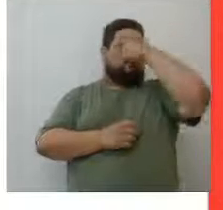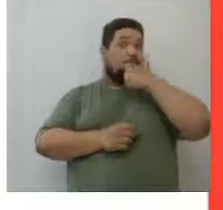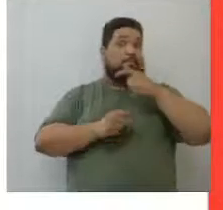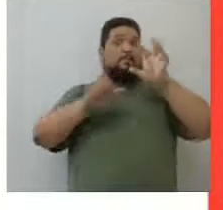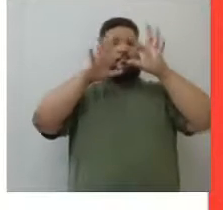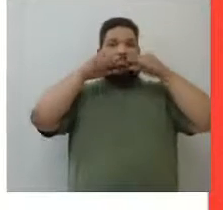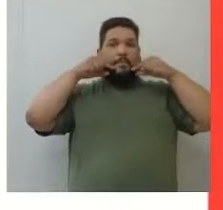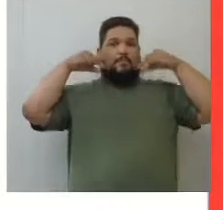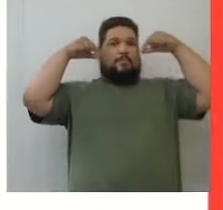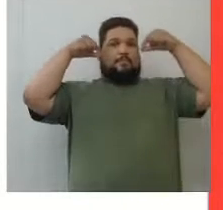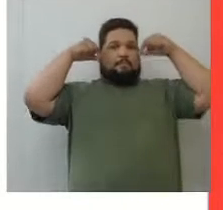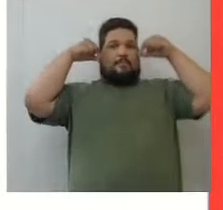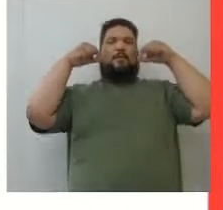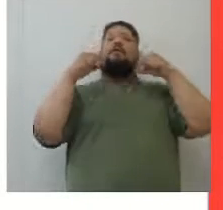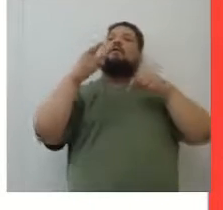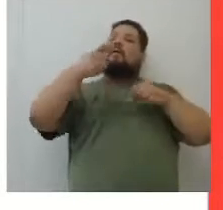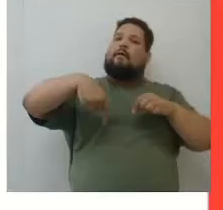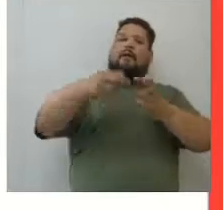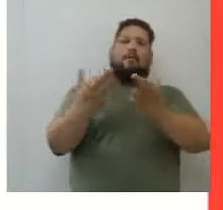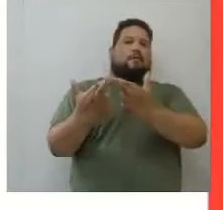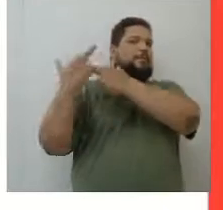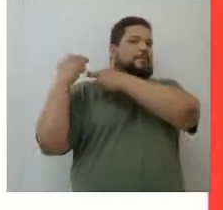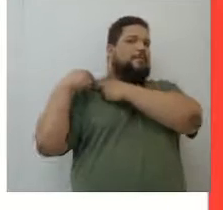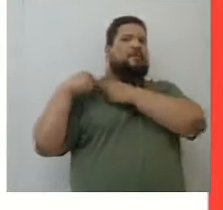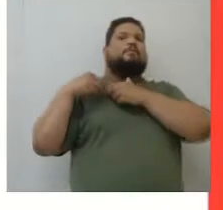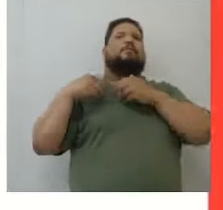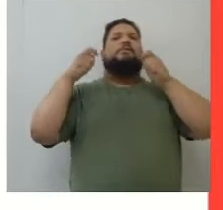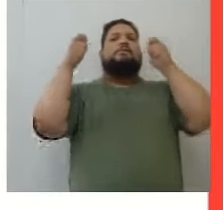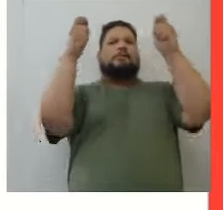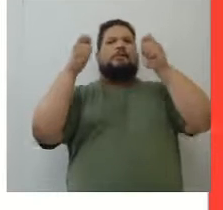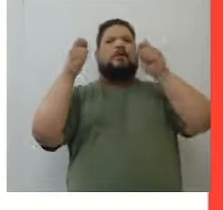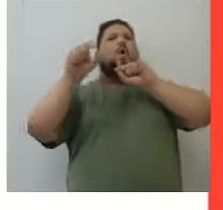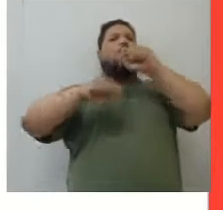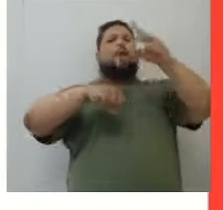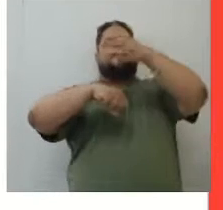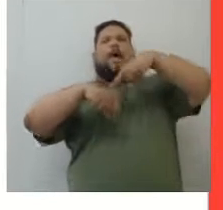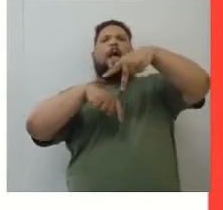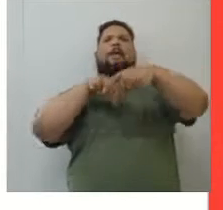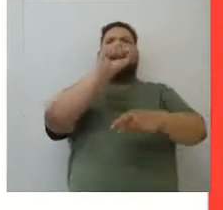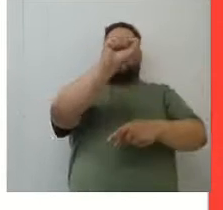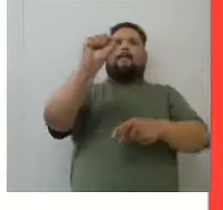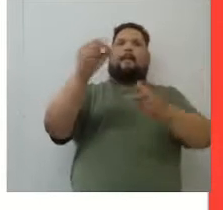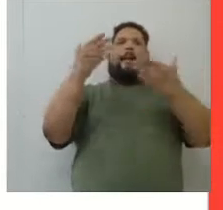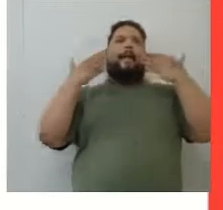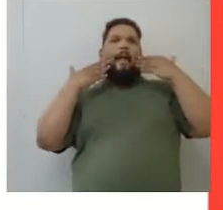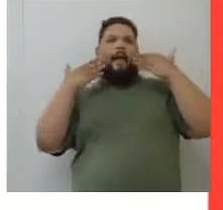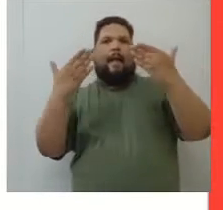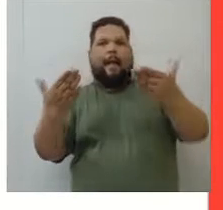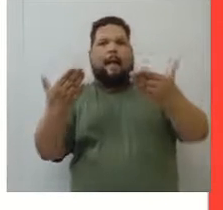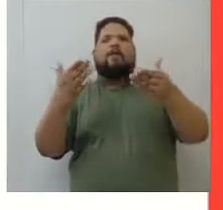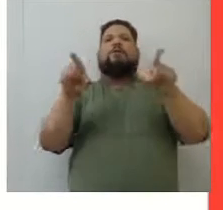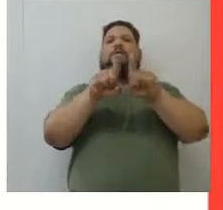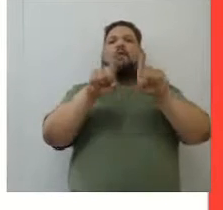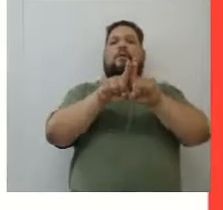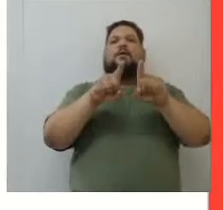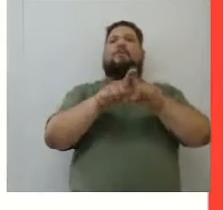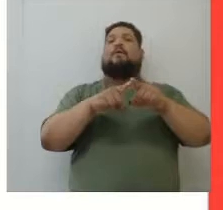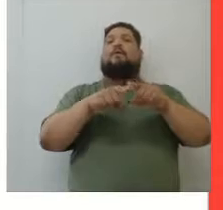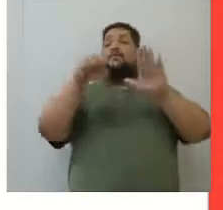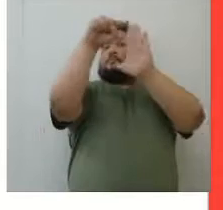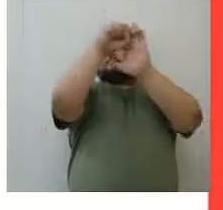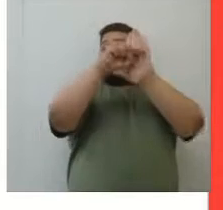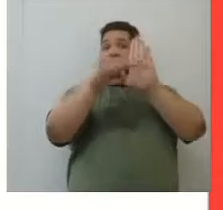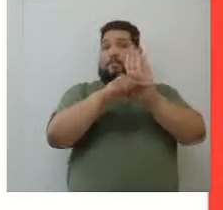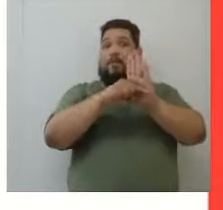que começaram o ativismo digital expondo alguns países, tá? Expondo algumas medidas autoritárias